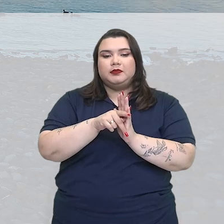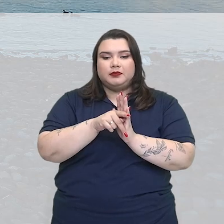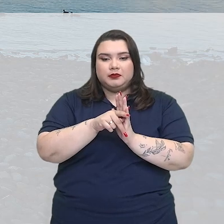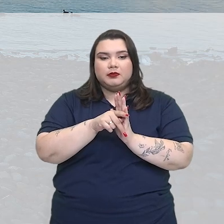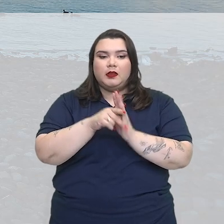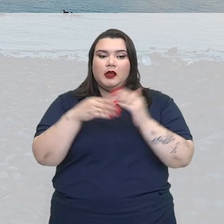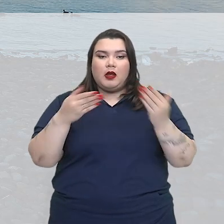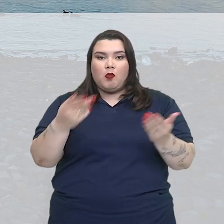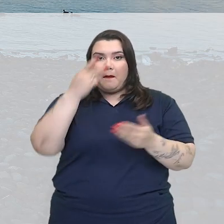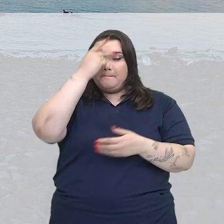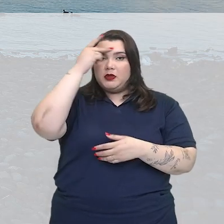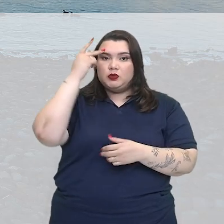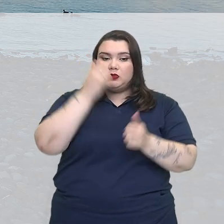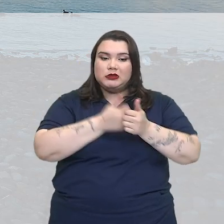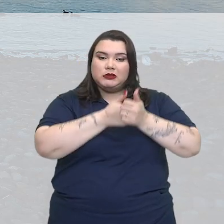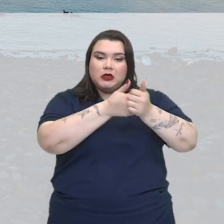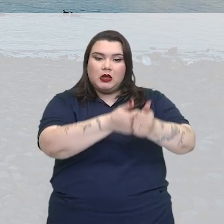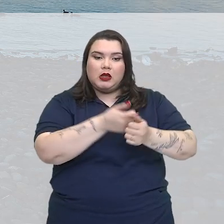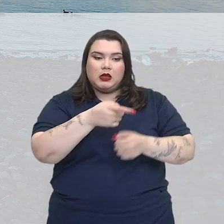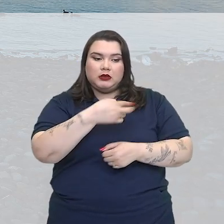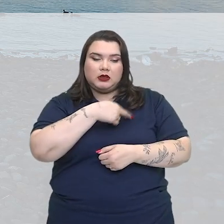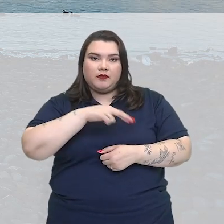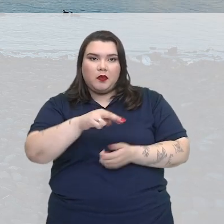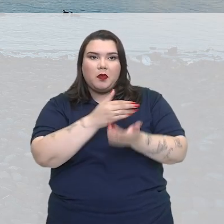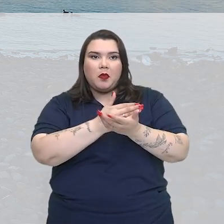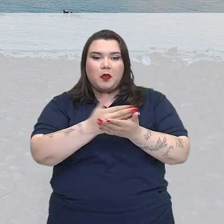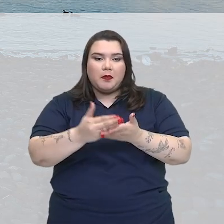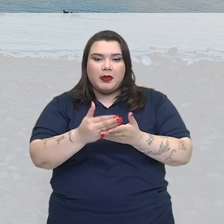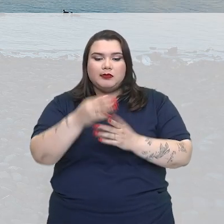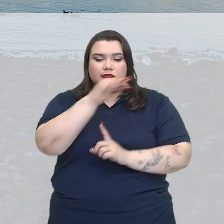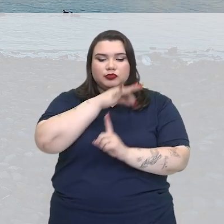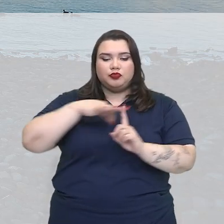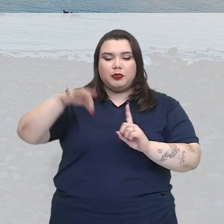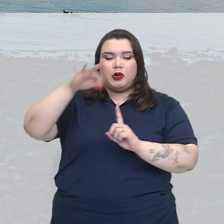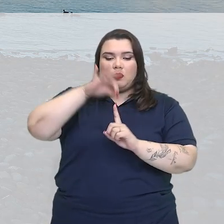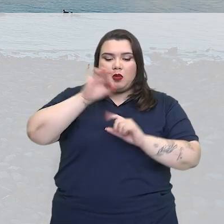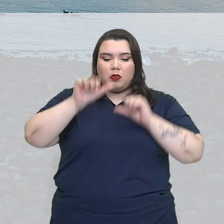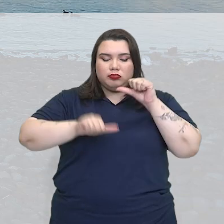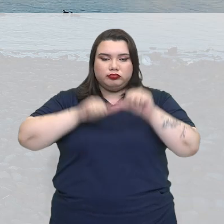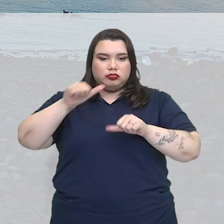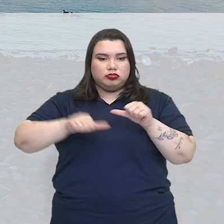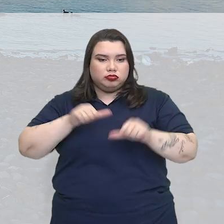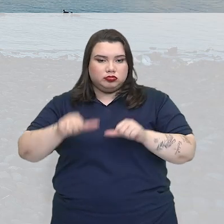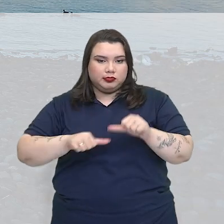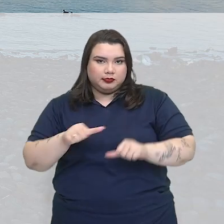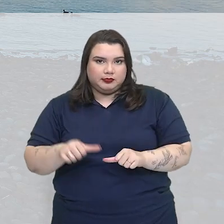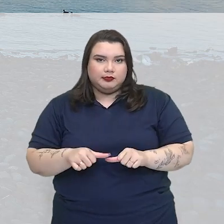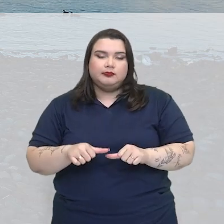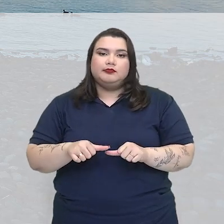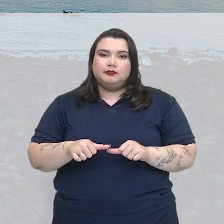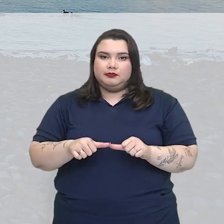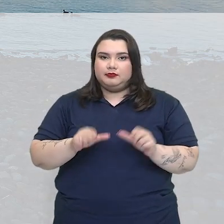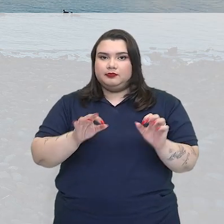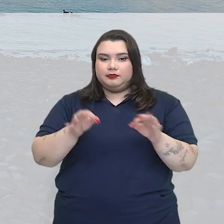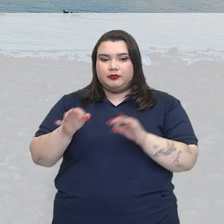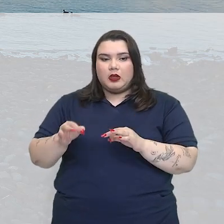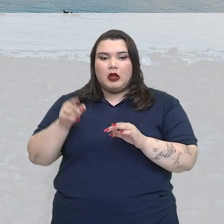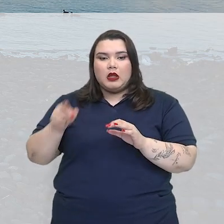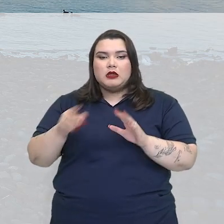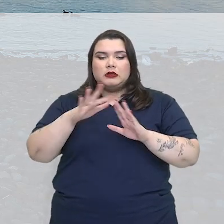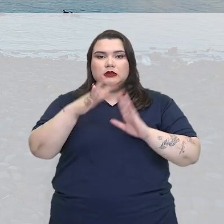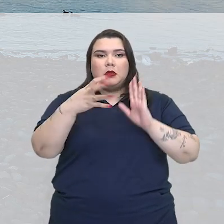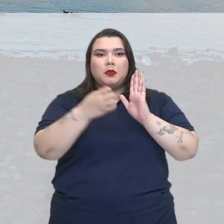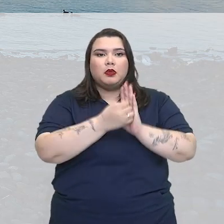o adepto dessa religião começa a sua evolução espiritual. É a partir do tori, simboliza o ponto